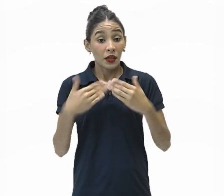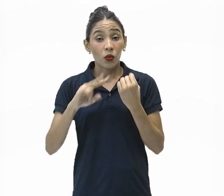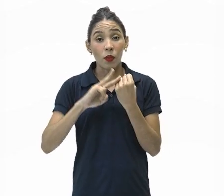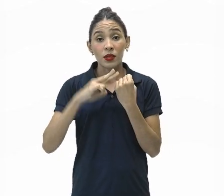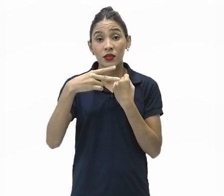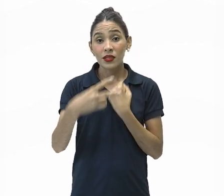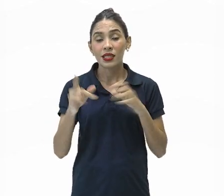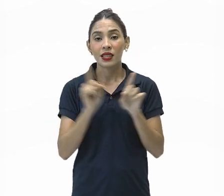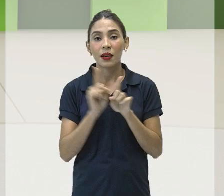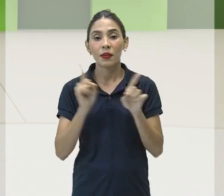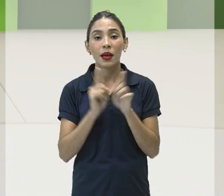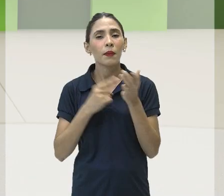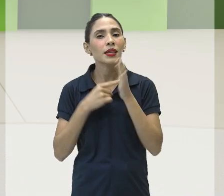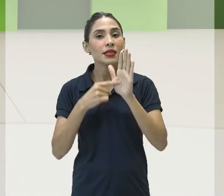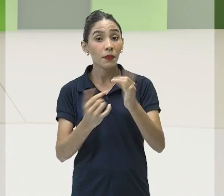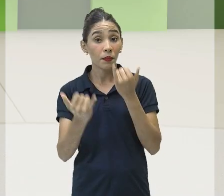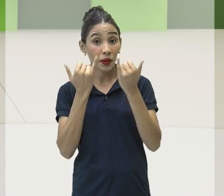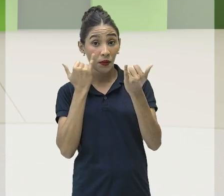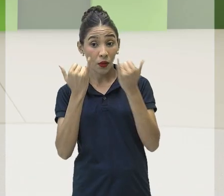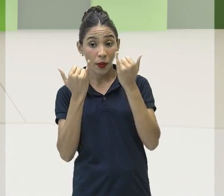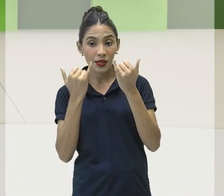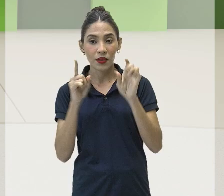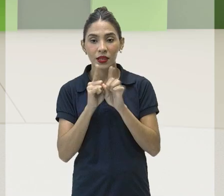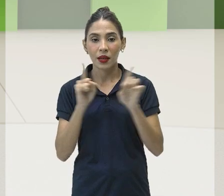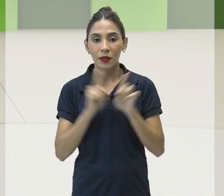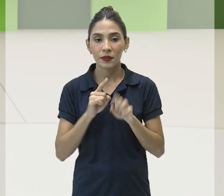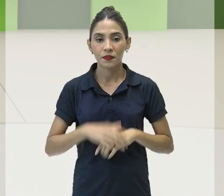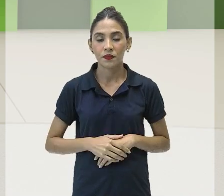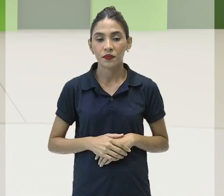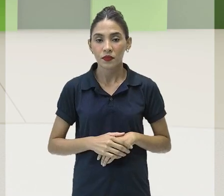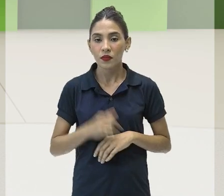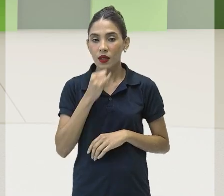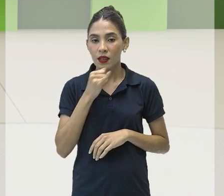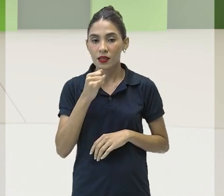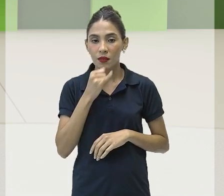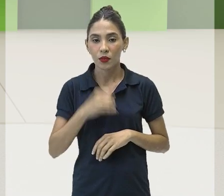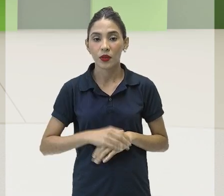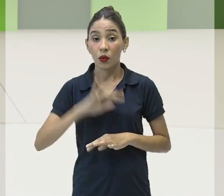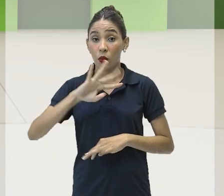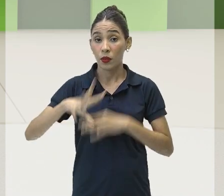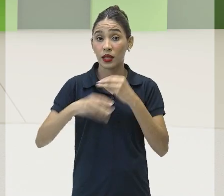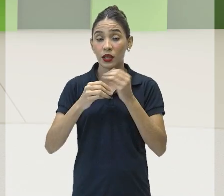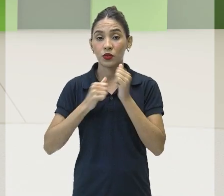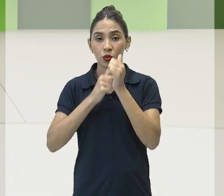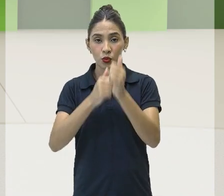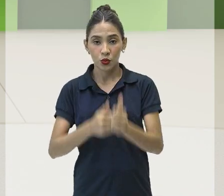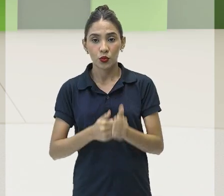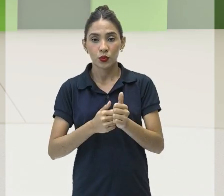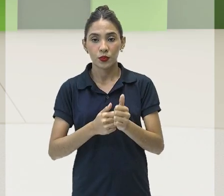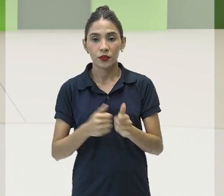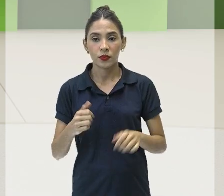também, né, nós trouxemos uma informação, né, a gente trouxe uma informação aqui para vocês acompanharem junto comigo.